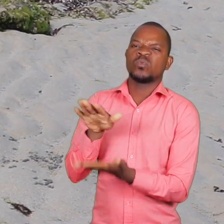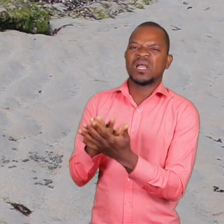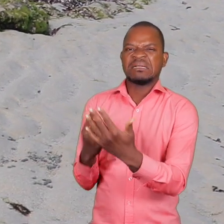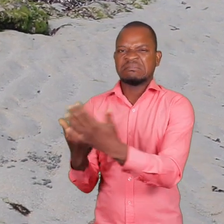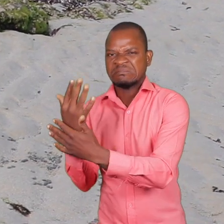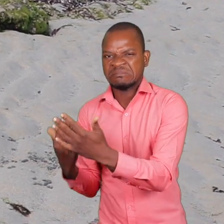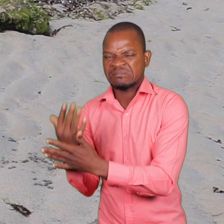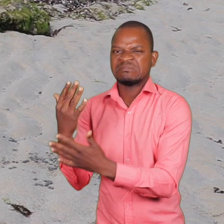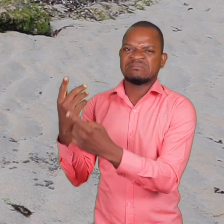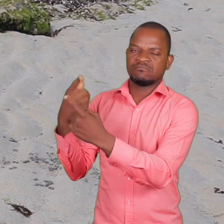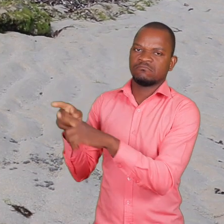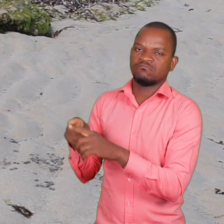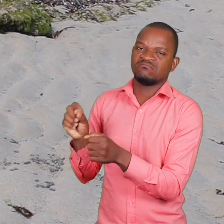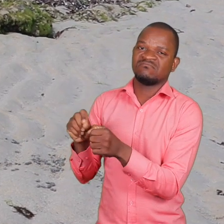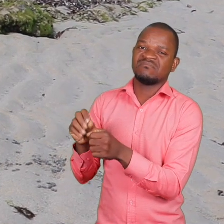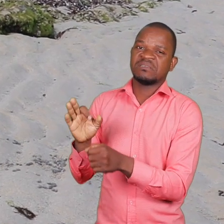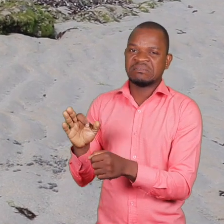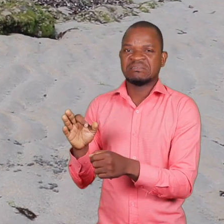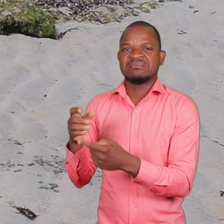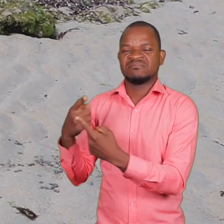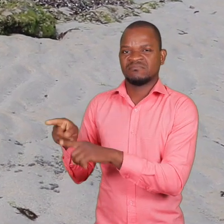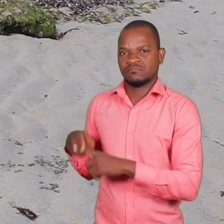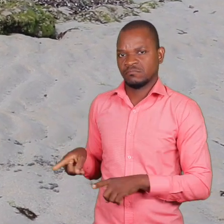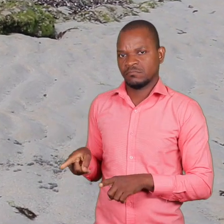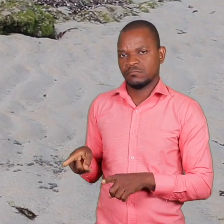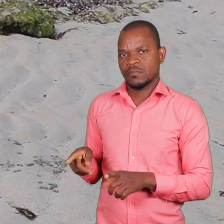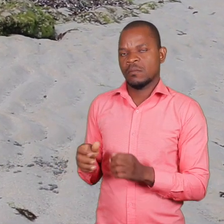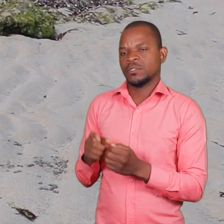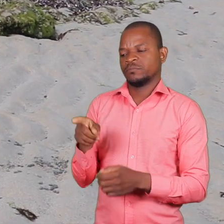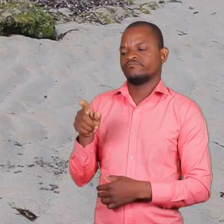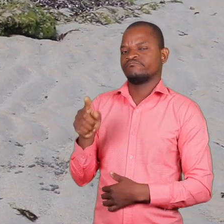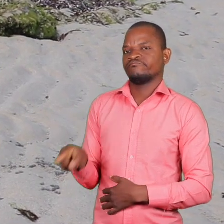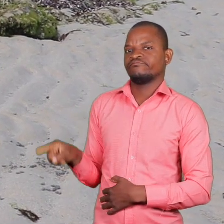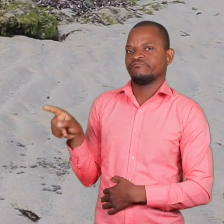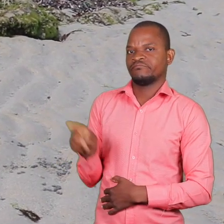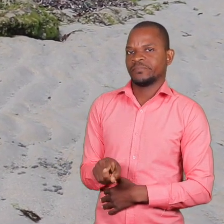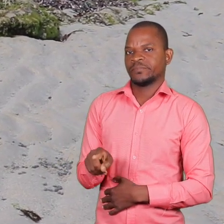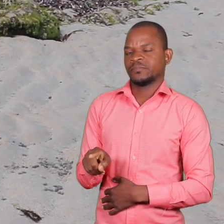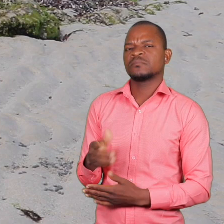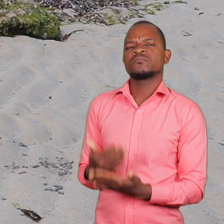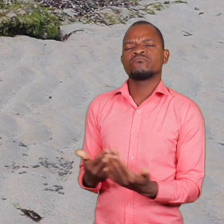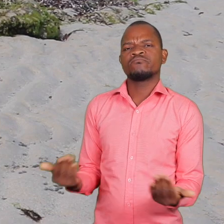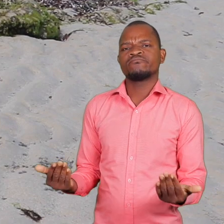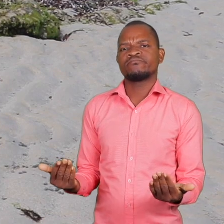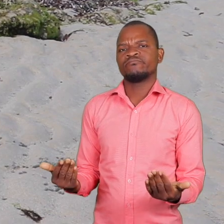suas necessidades. O que não é bom, porque, como pode imaginar,